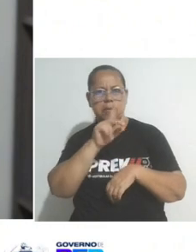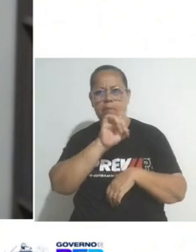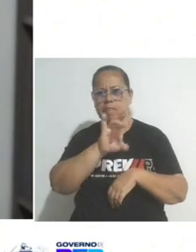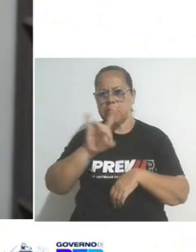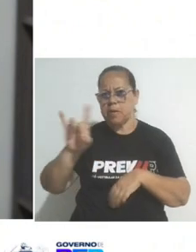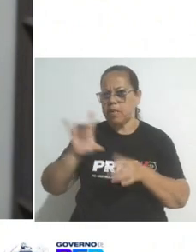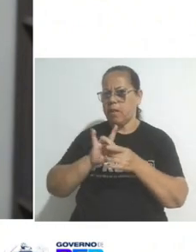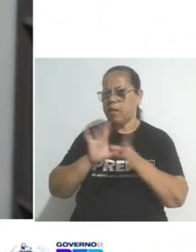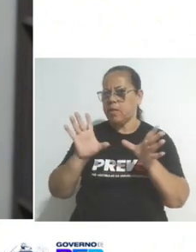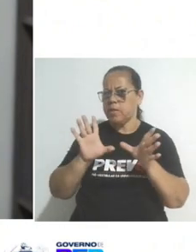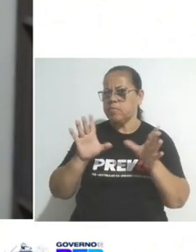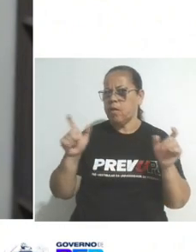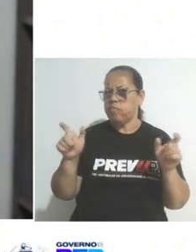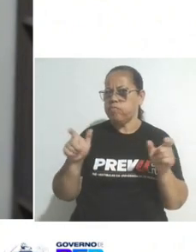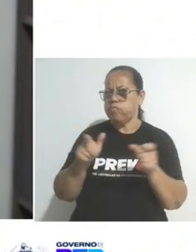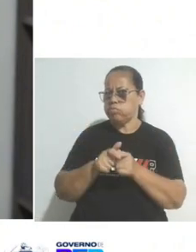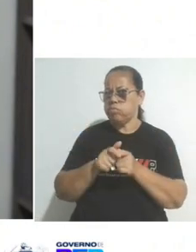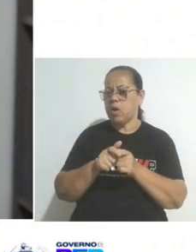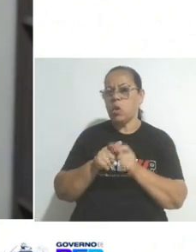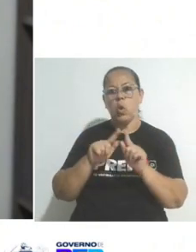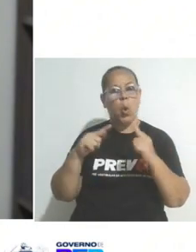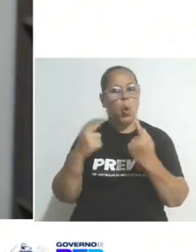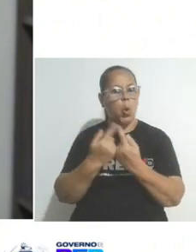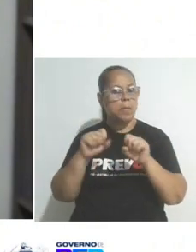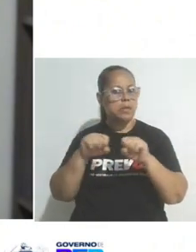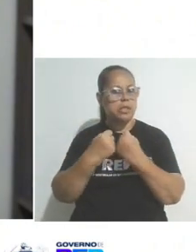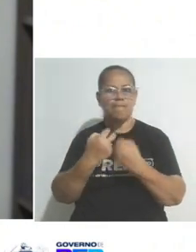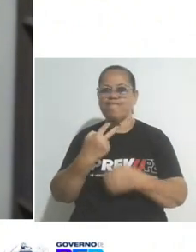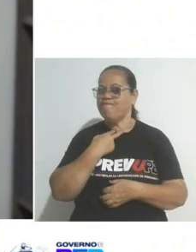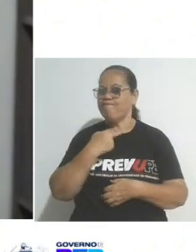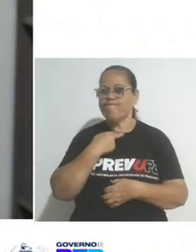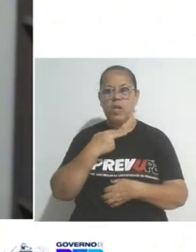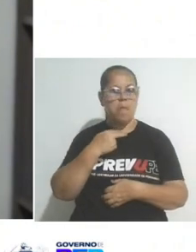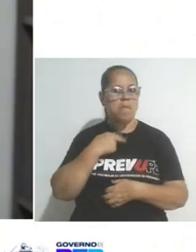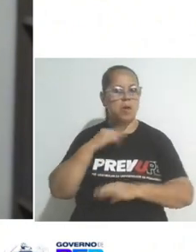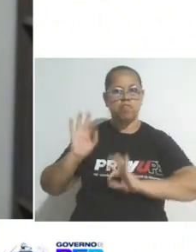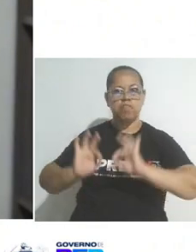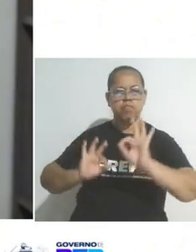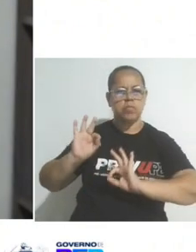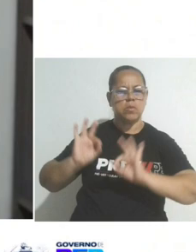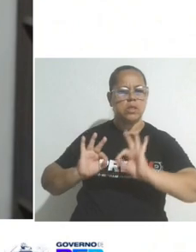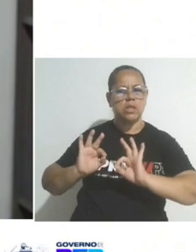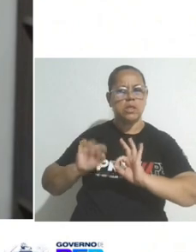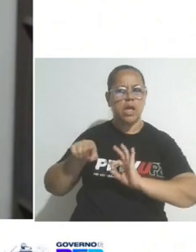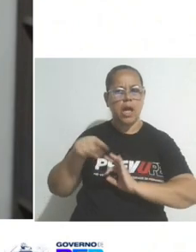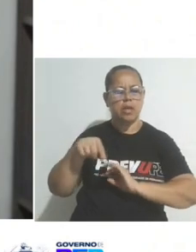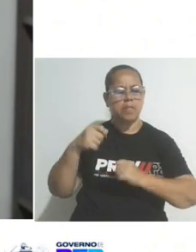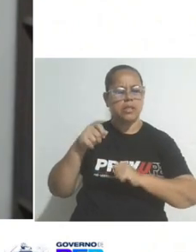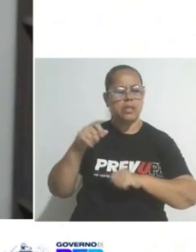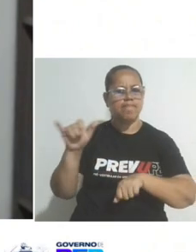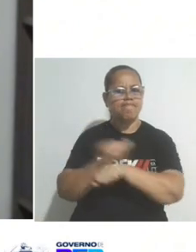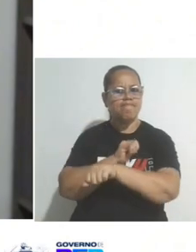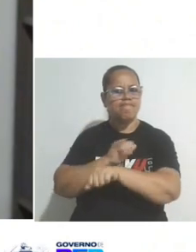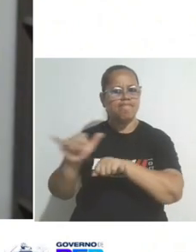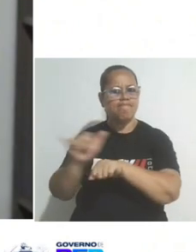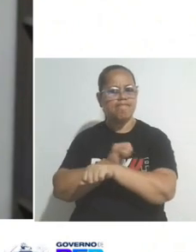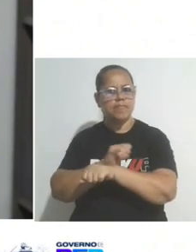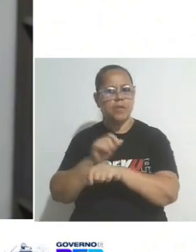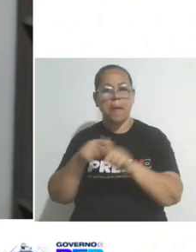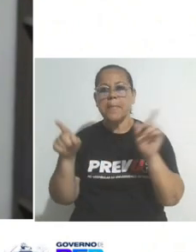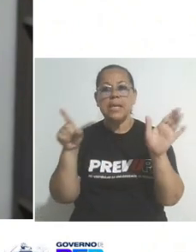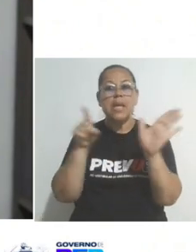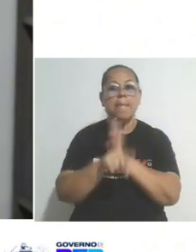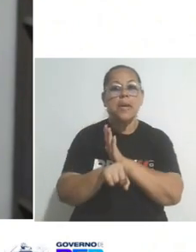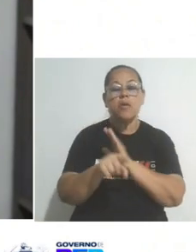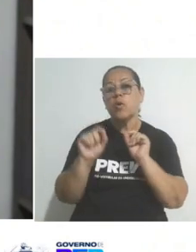são tolhidas onde grupos sociais não podem se organizar eles precisem lançar mão de estratégias mas a pergunta